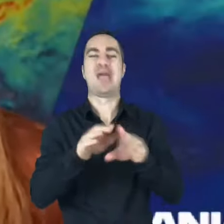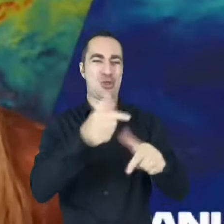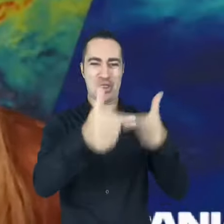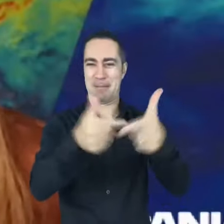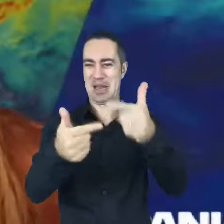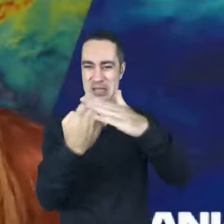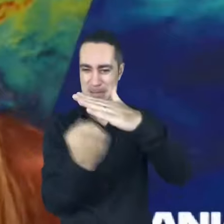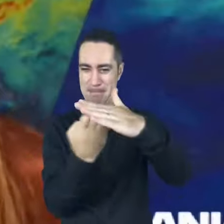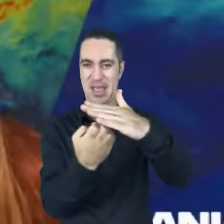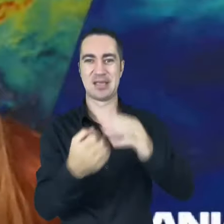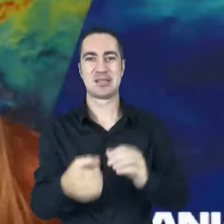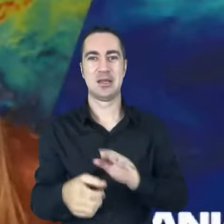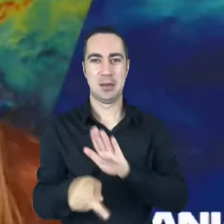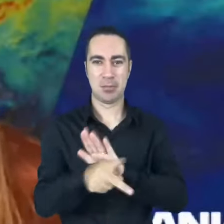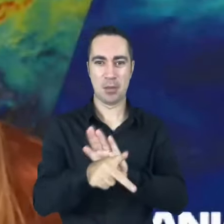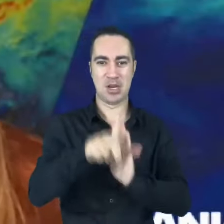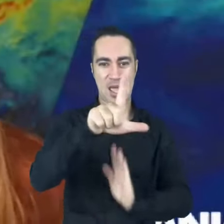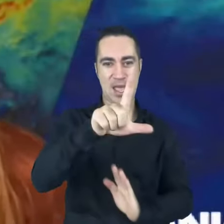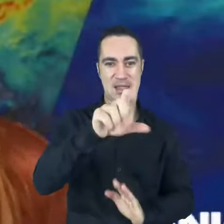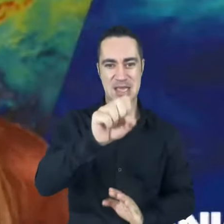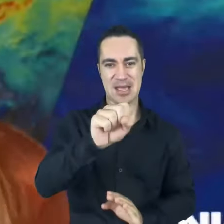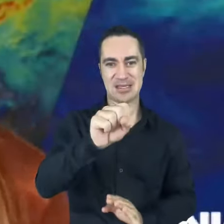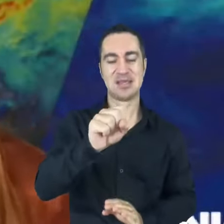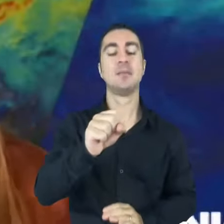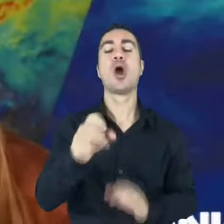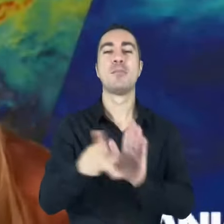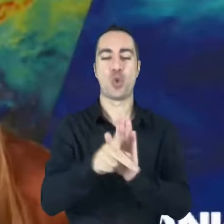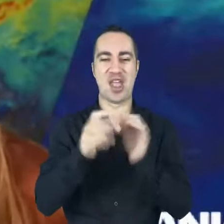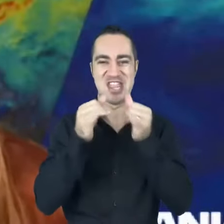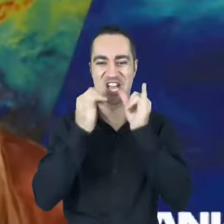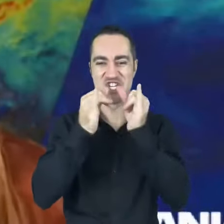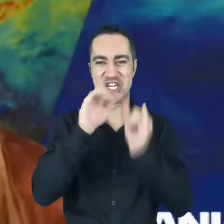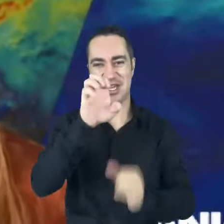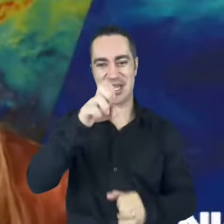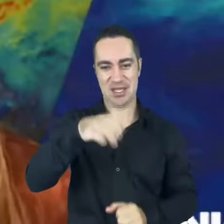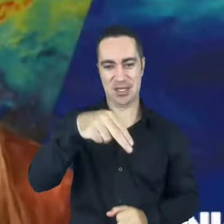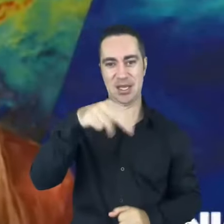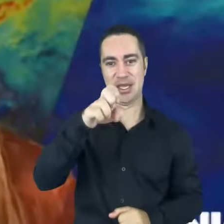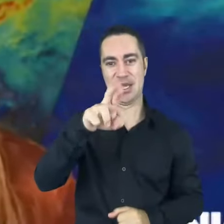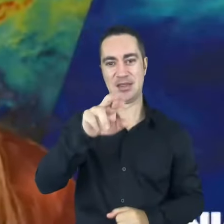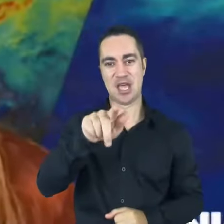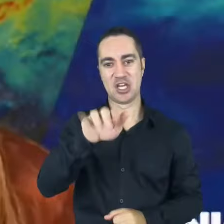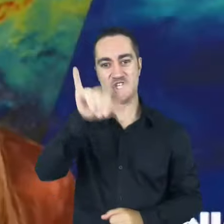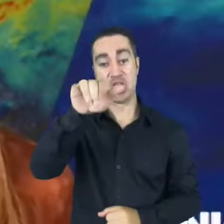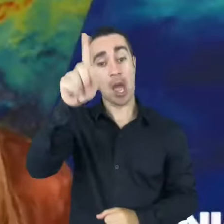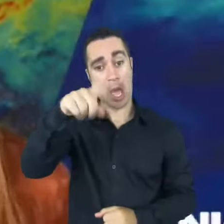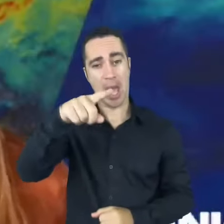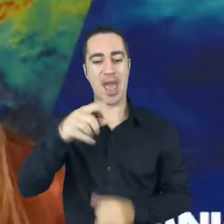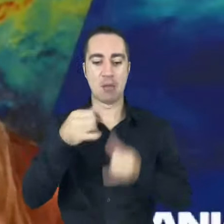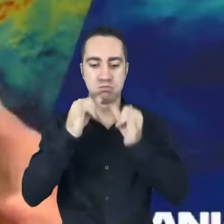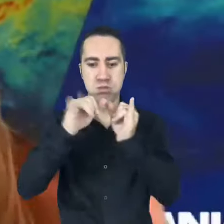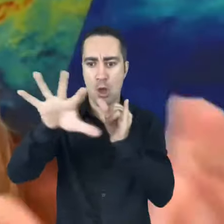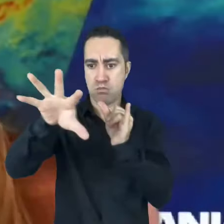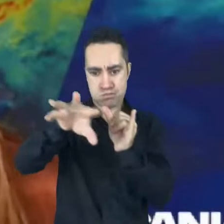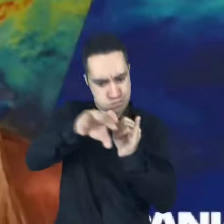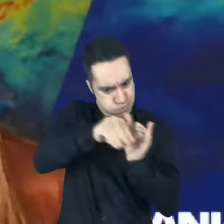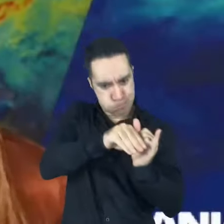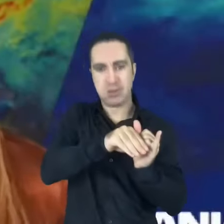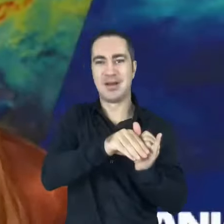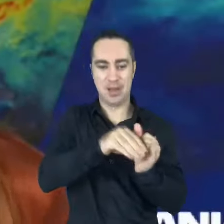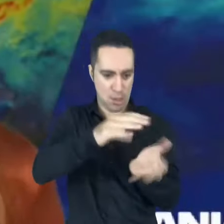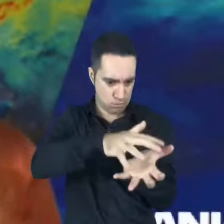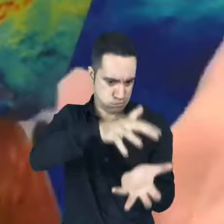Tech Energy, que está fazendo infraestrutura de recarregamento com sistemas